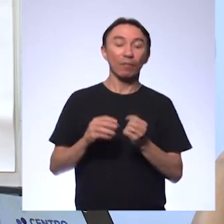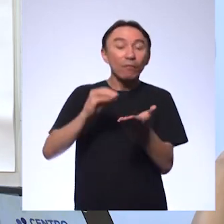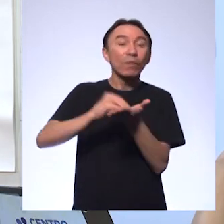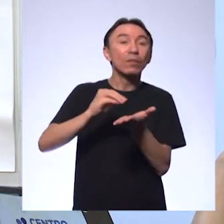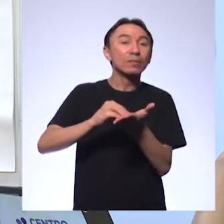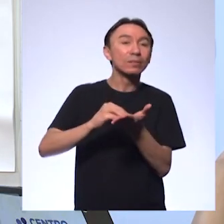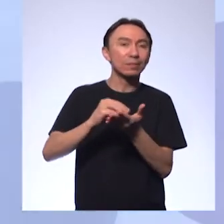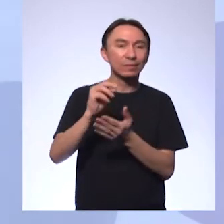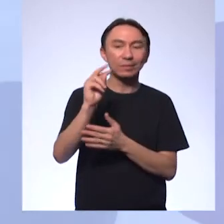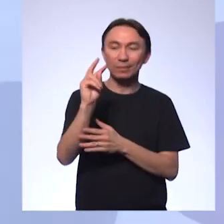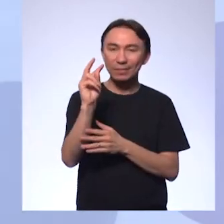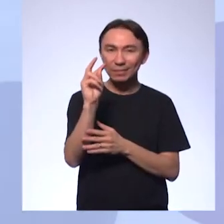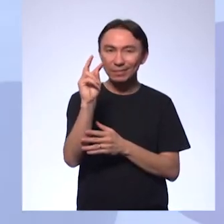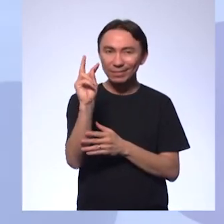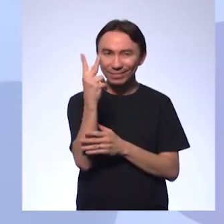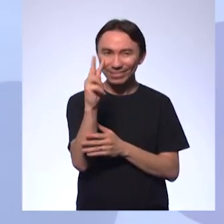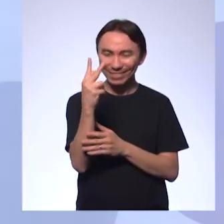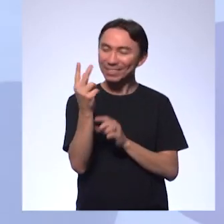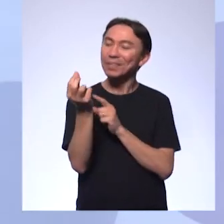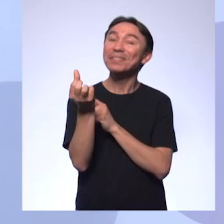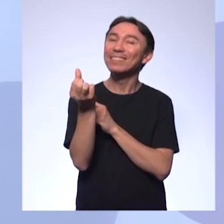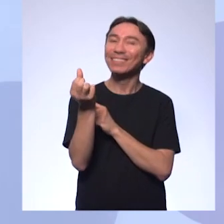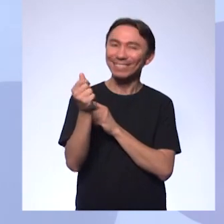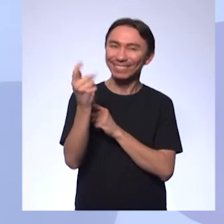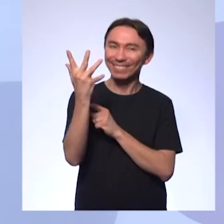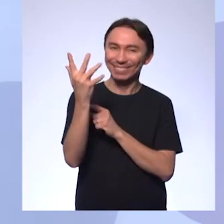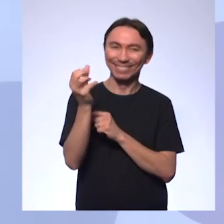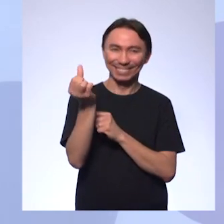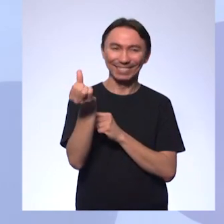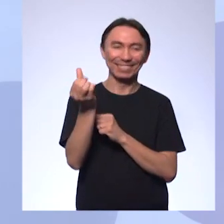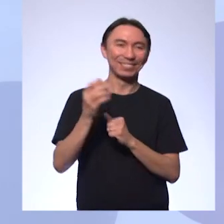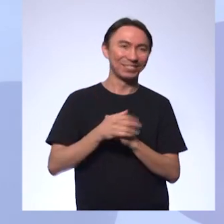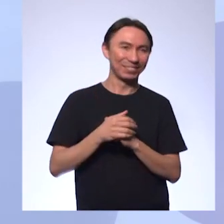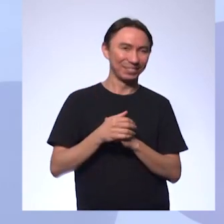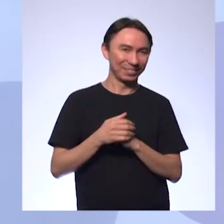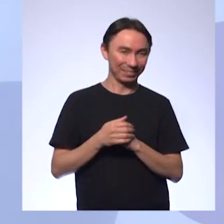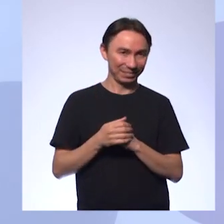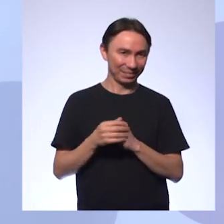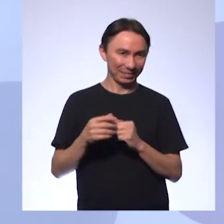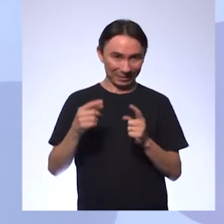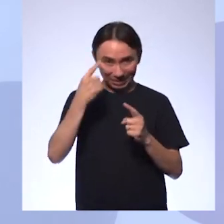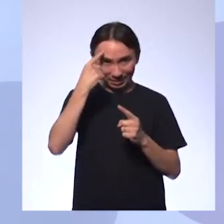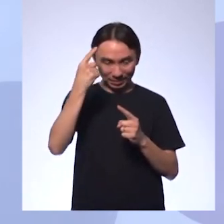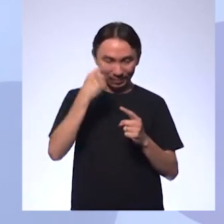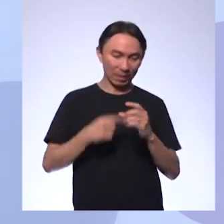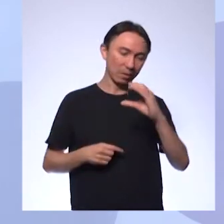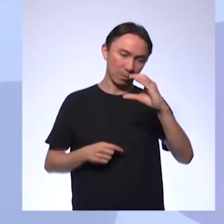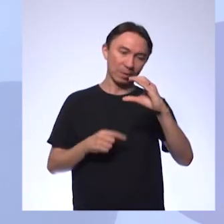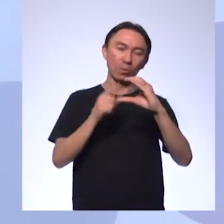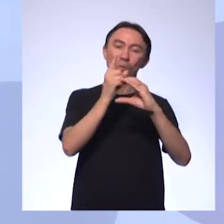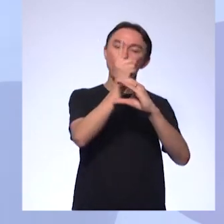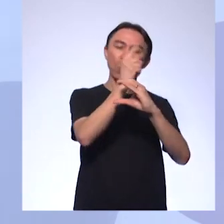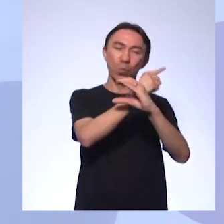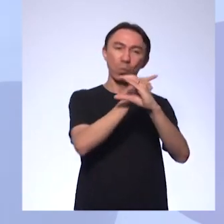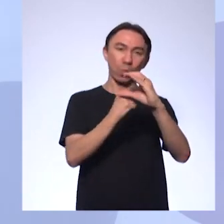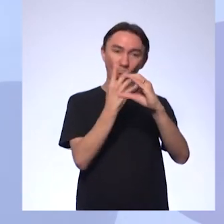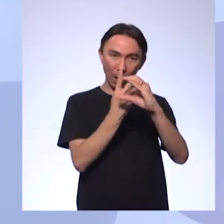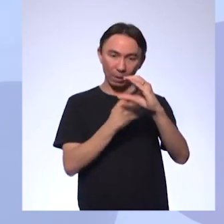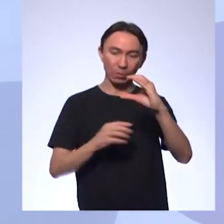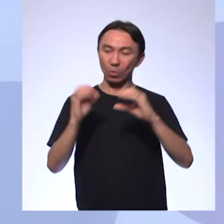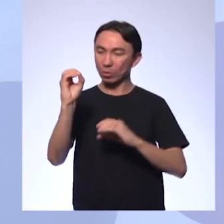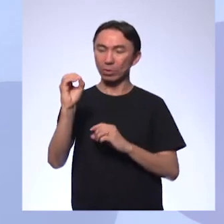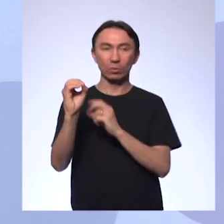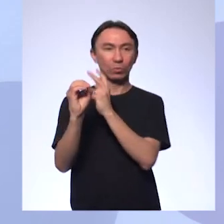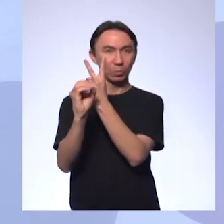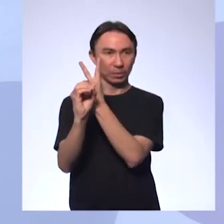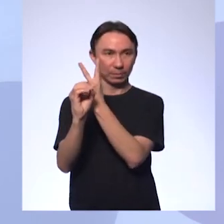hidrogênio. Lembrando, o carbono faz 4 e o oxigênio faz 2. O oxigênio está com 2 ligações